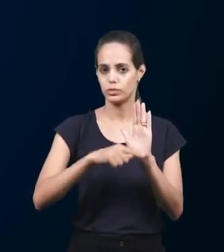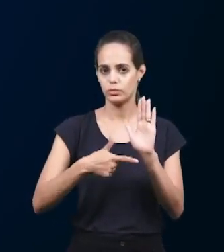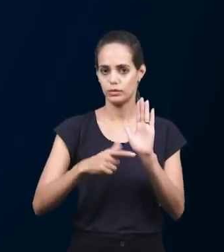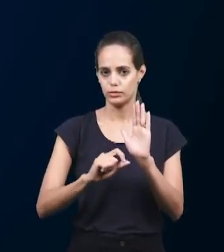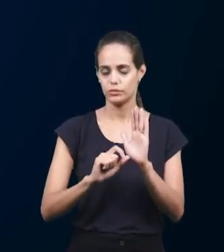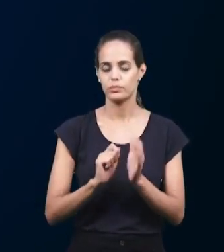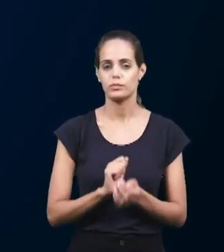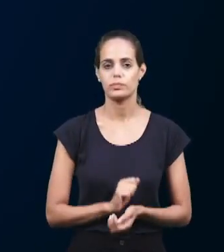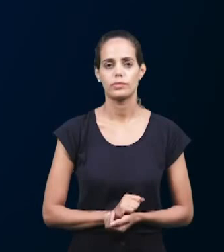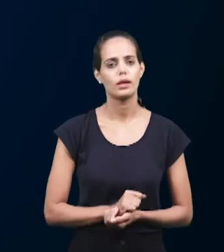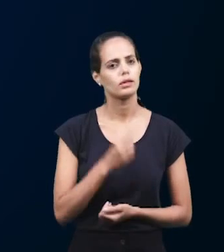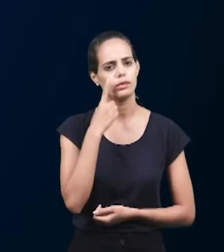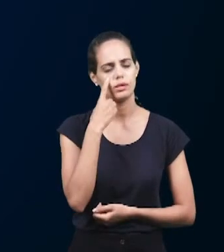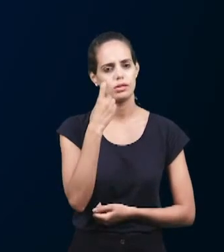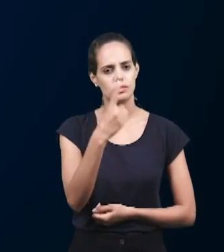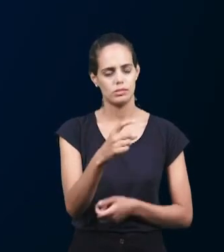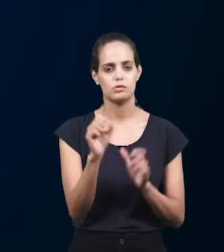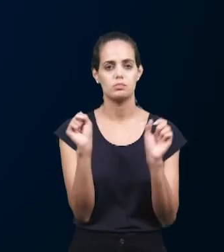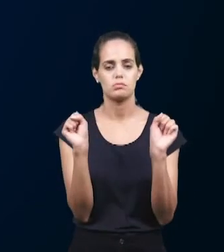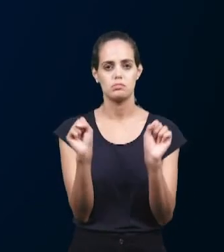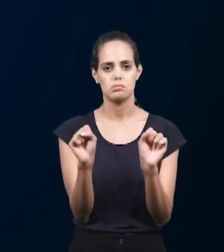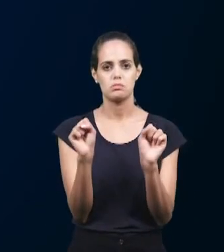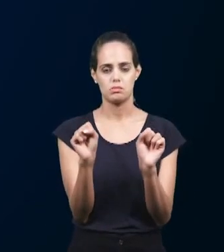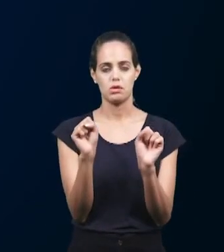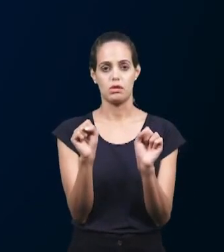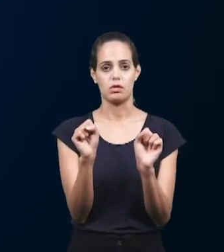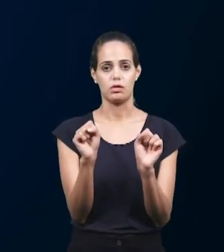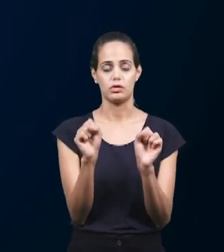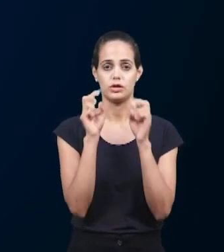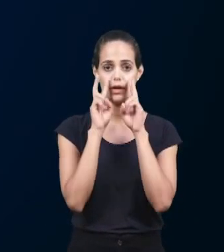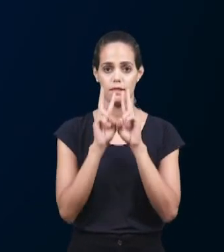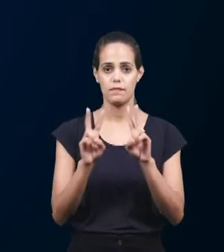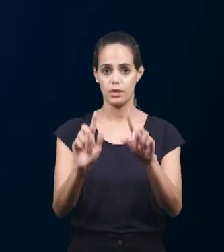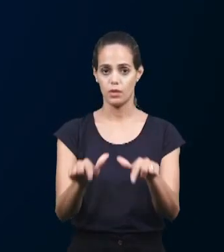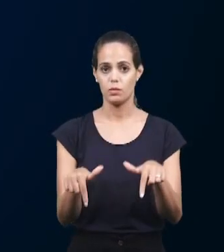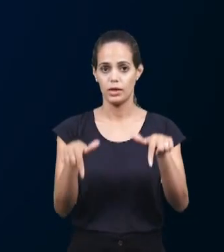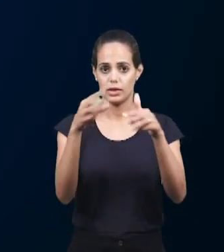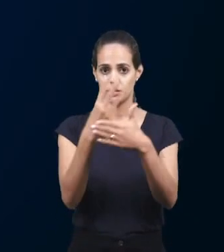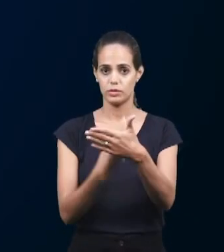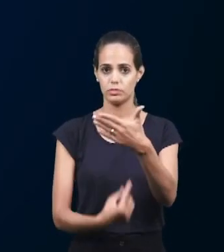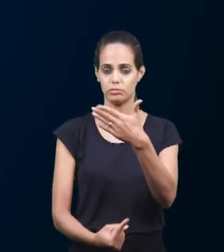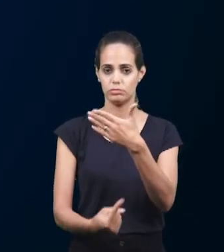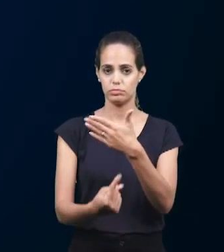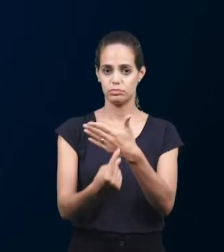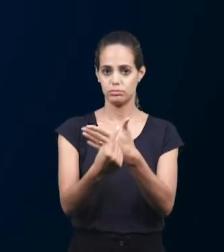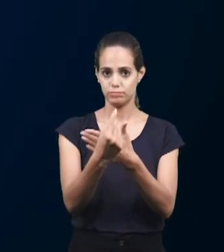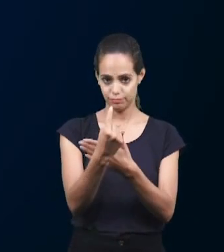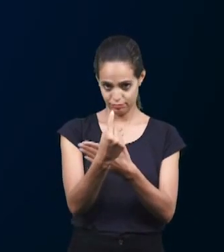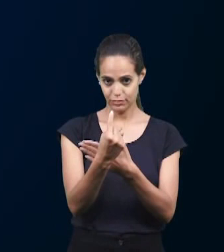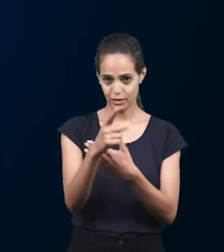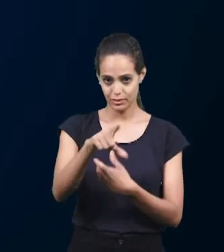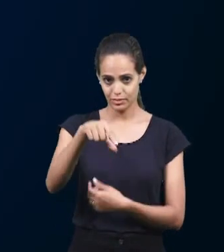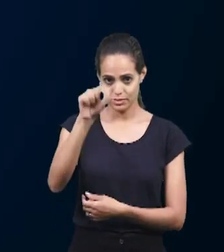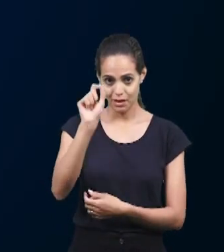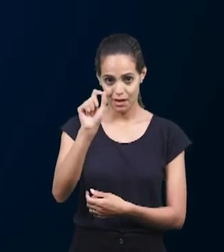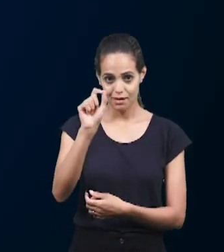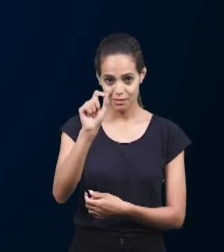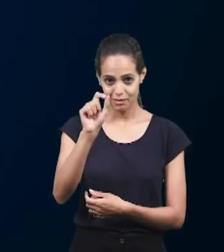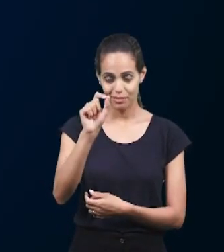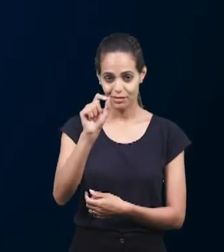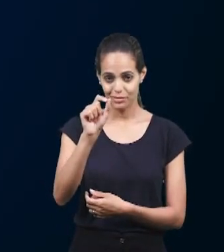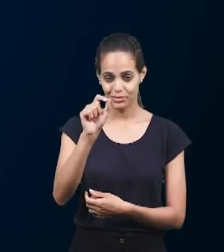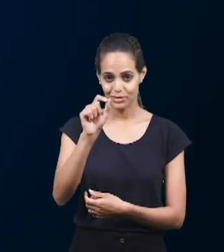é que nós podemos definir e destacar a Trindade no ato eleitos segundo a presciência de Deus